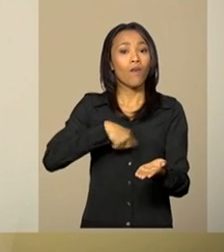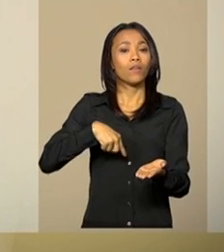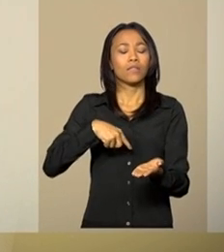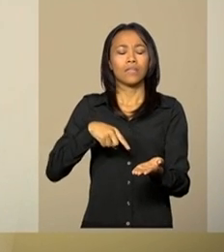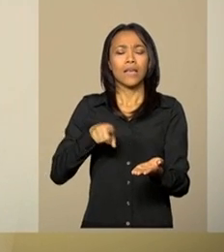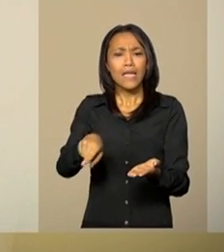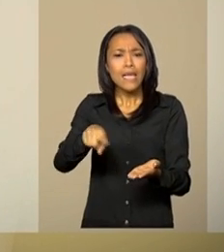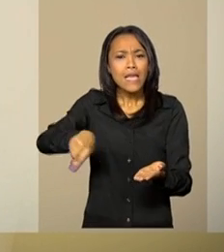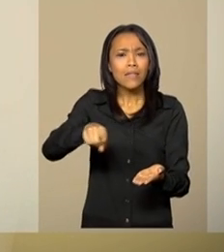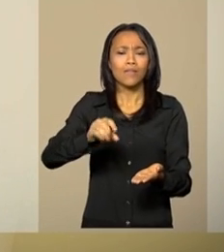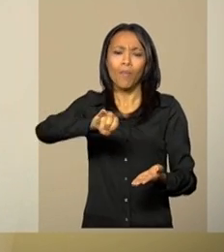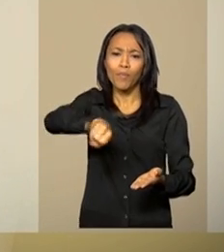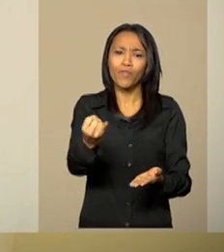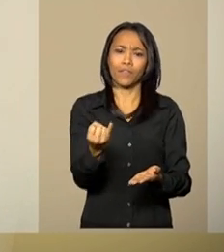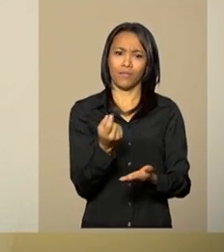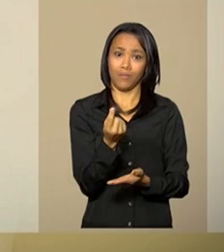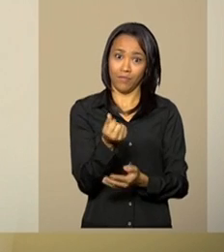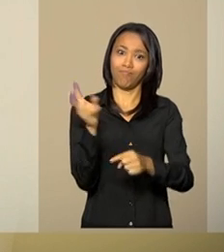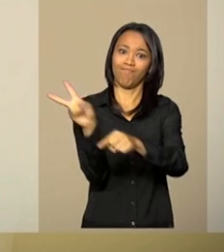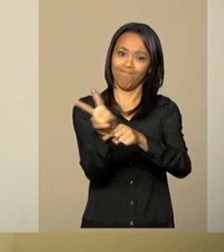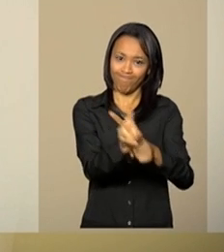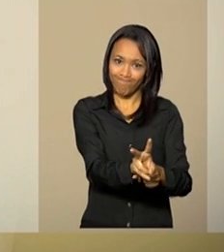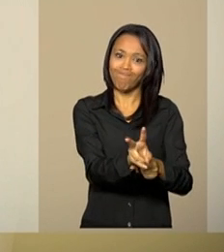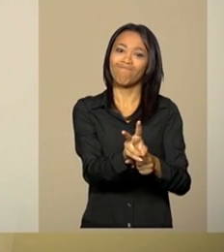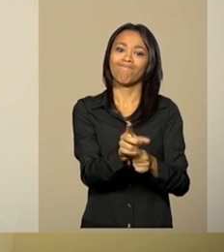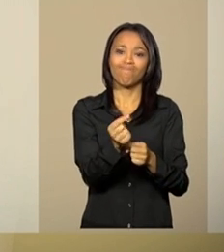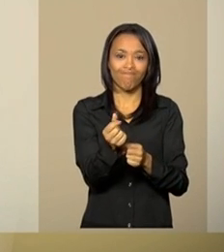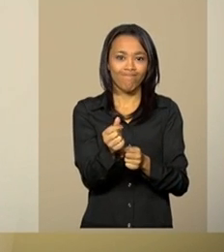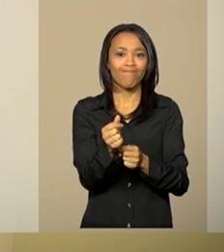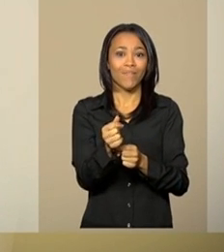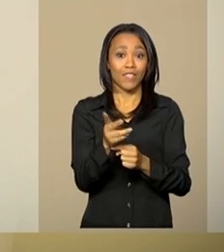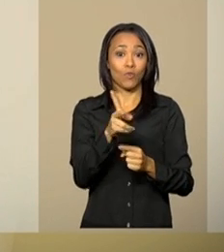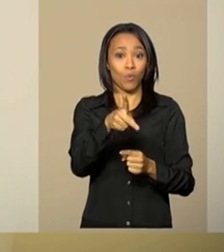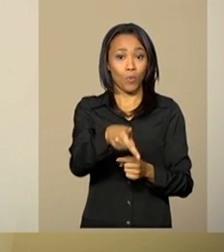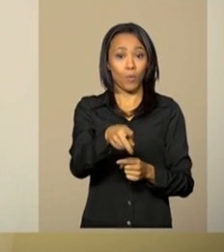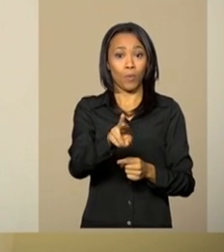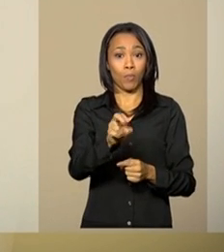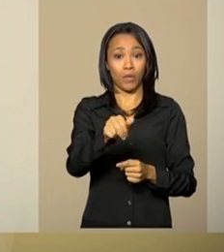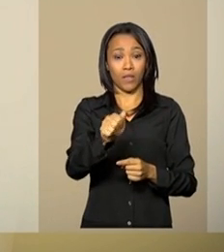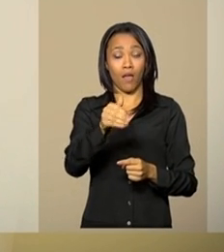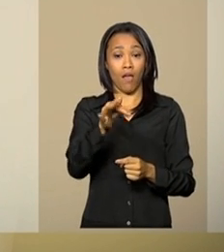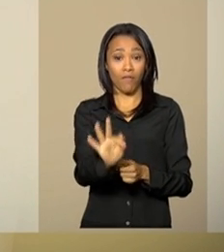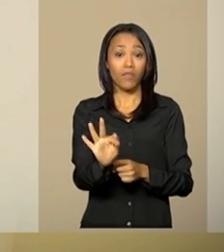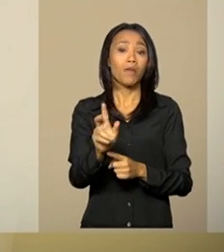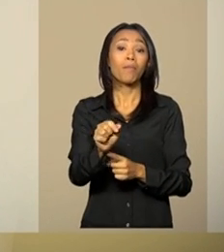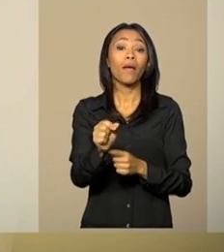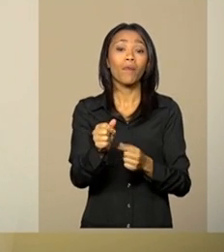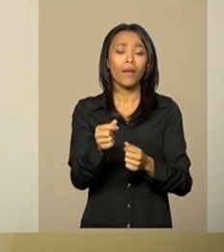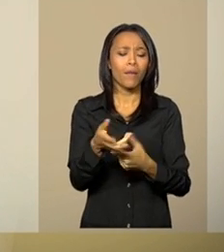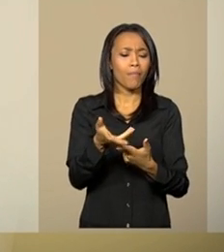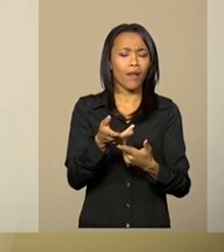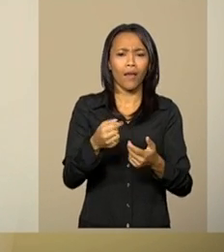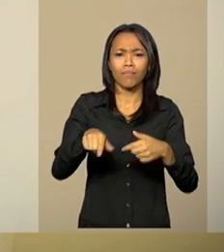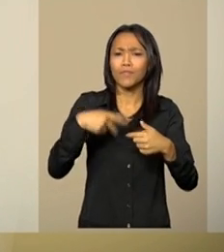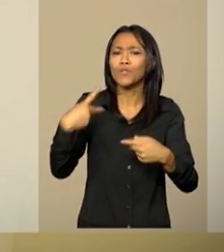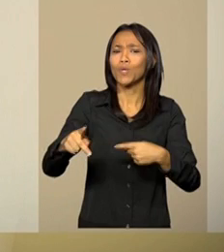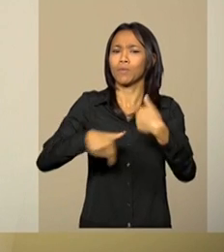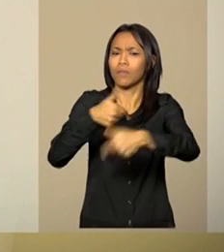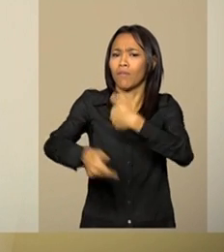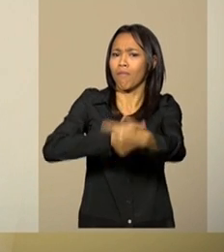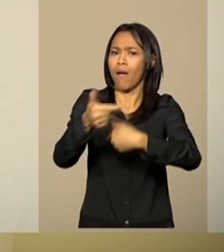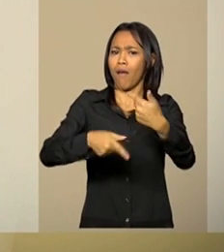estão aproveitando esse crédito, Luciano, esse crédito do Pronaf para custear suas atividades,